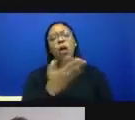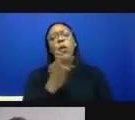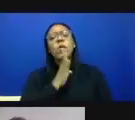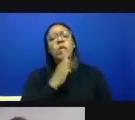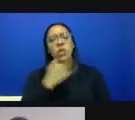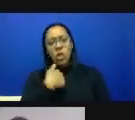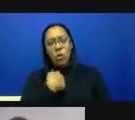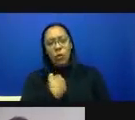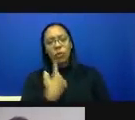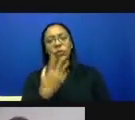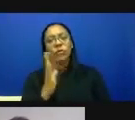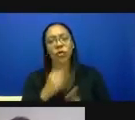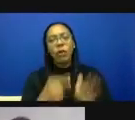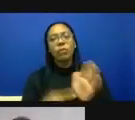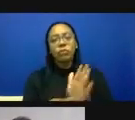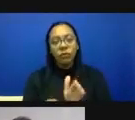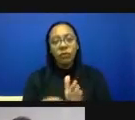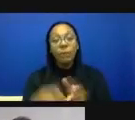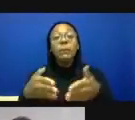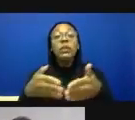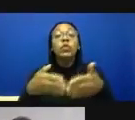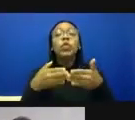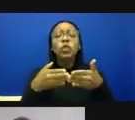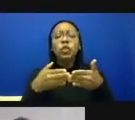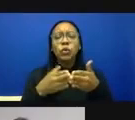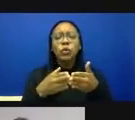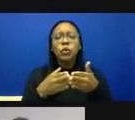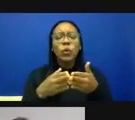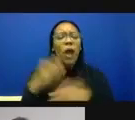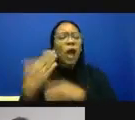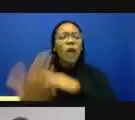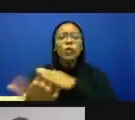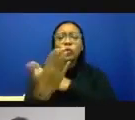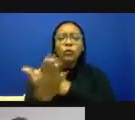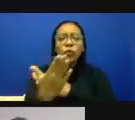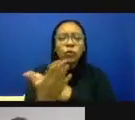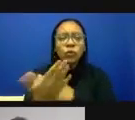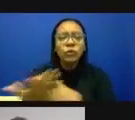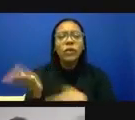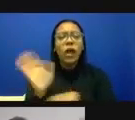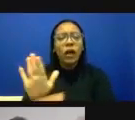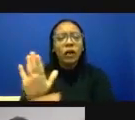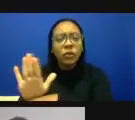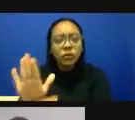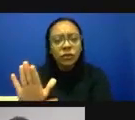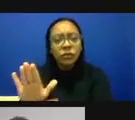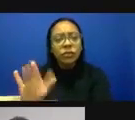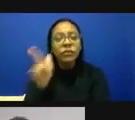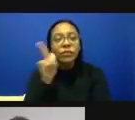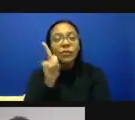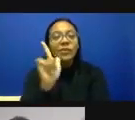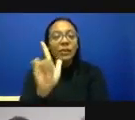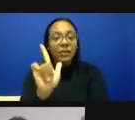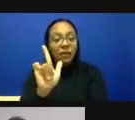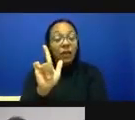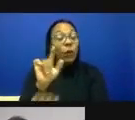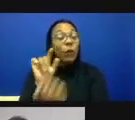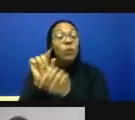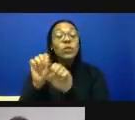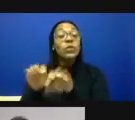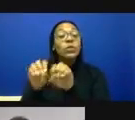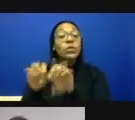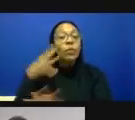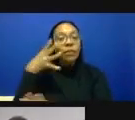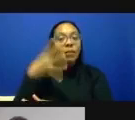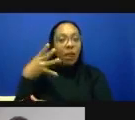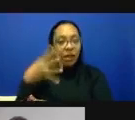e essa menina, um pedido de socorro dela foi ouvido nesse dia em que ela seguiu os preceitos que foram ensinados na palestra. Ela